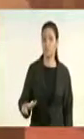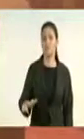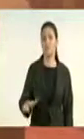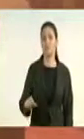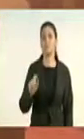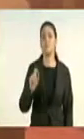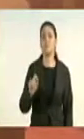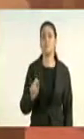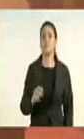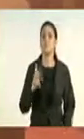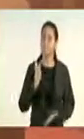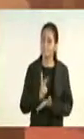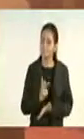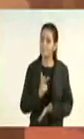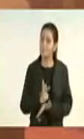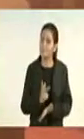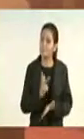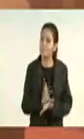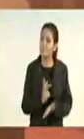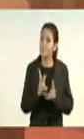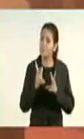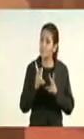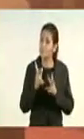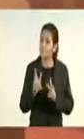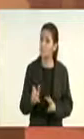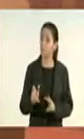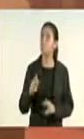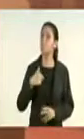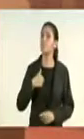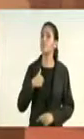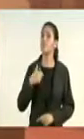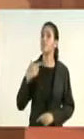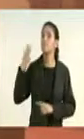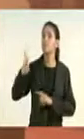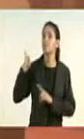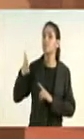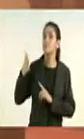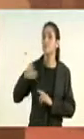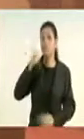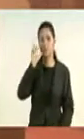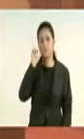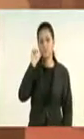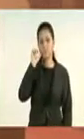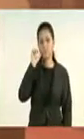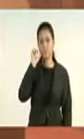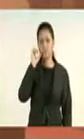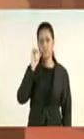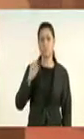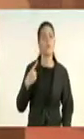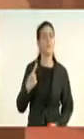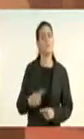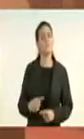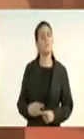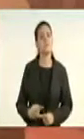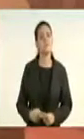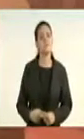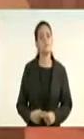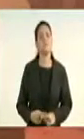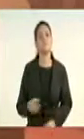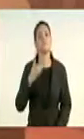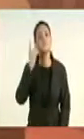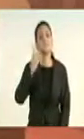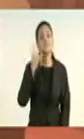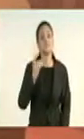as vírgulas do discurso que fiz ontem. E por que faço isso? O deputado Edilásio Júnior subiu ontem à